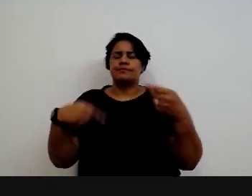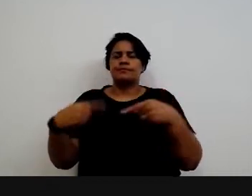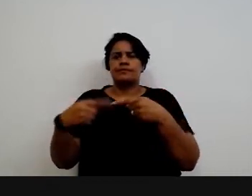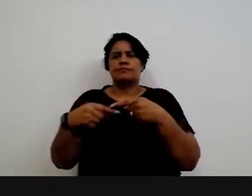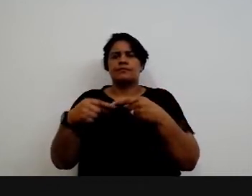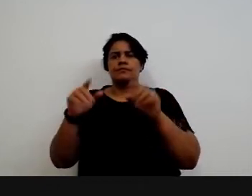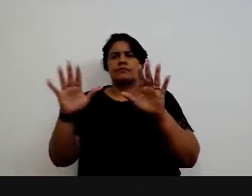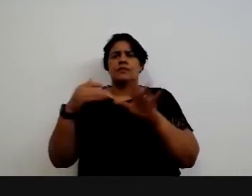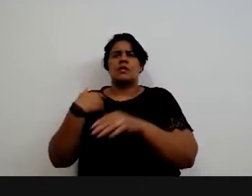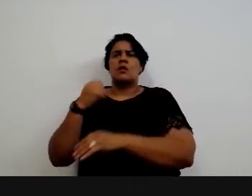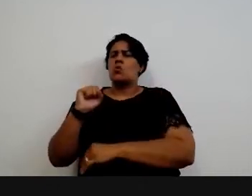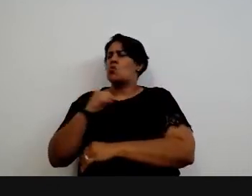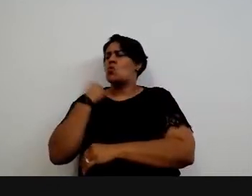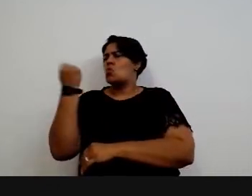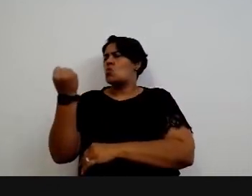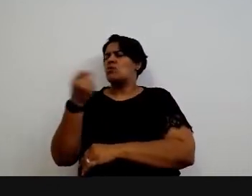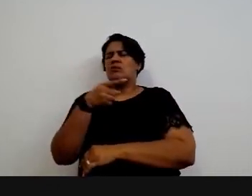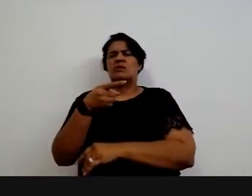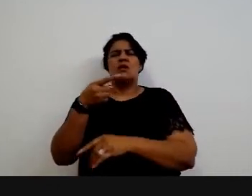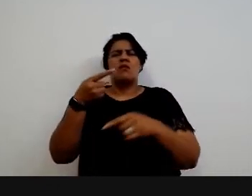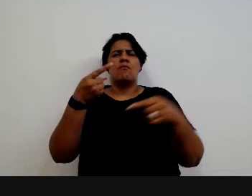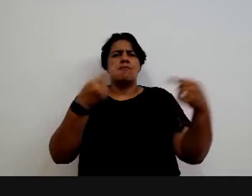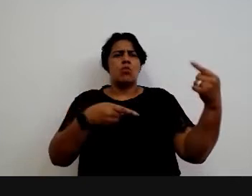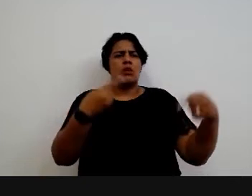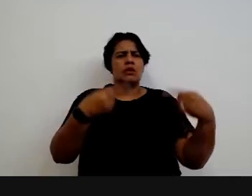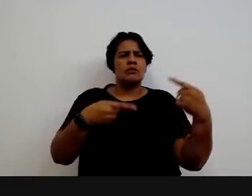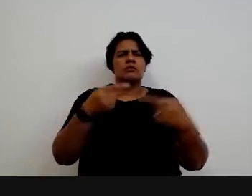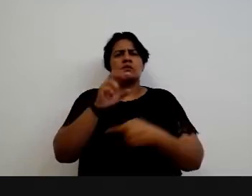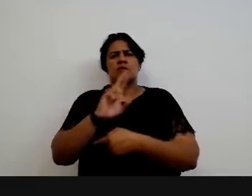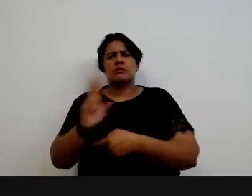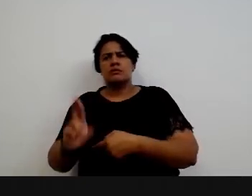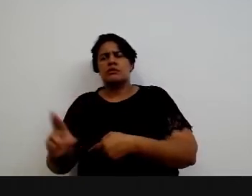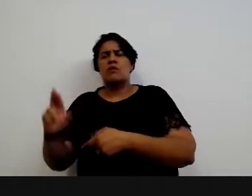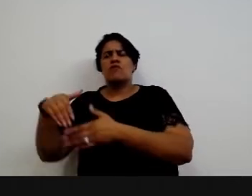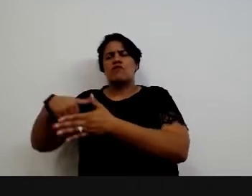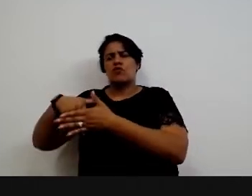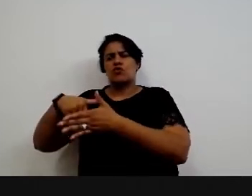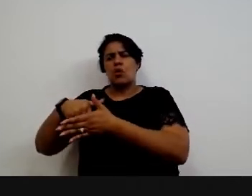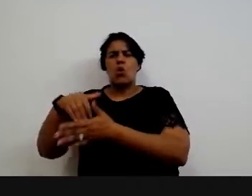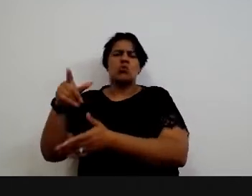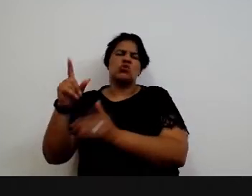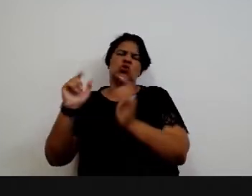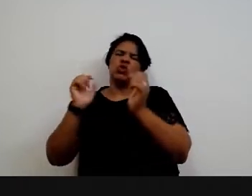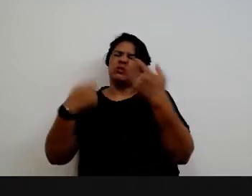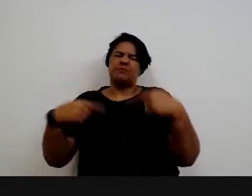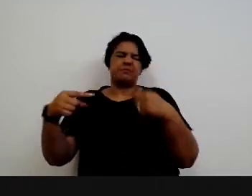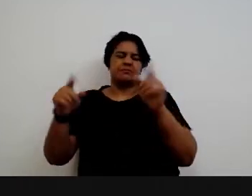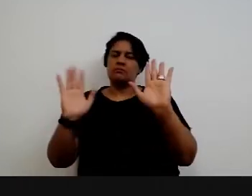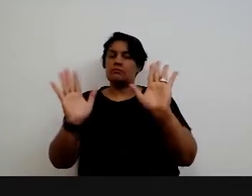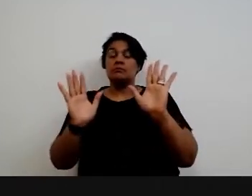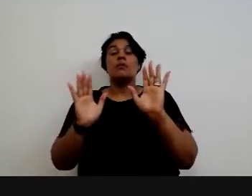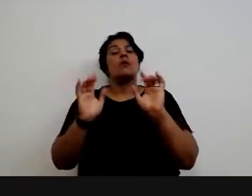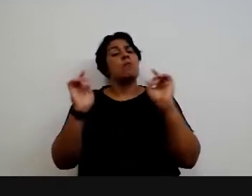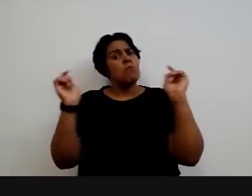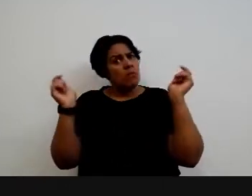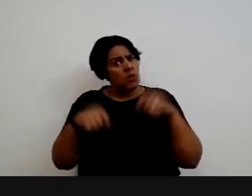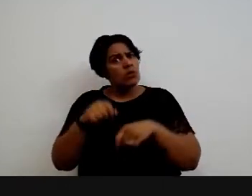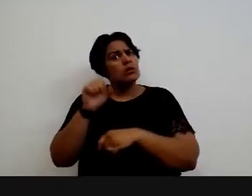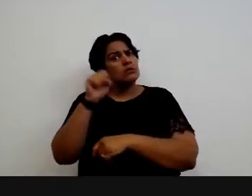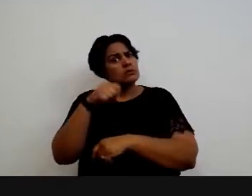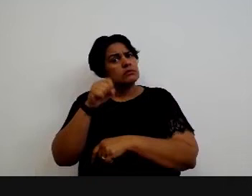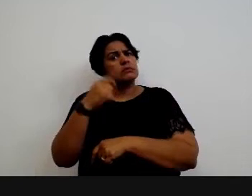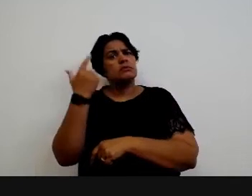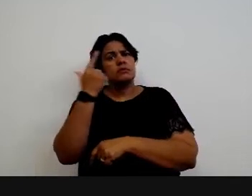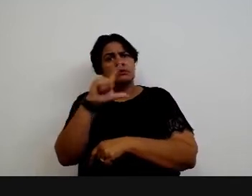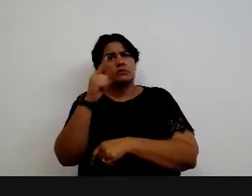Eu odeio quando as pessoas falam, política, religião e futebol não se discute. Não, a gente precisa discutir. É por meio da discussão que a gente